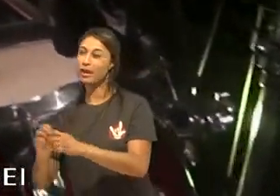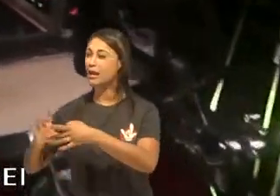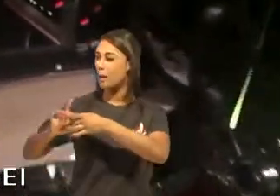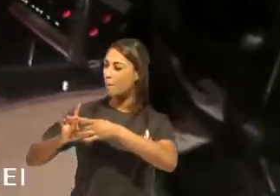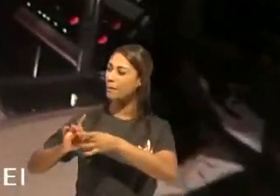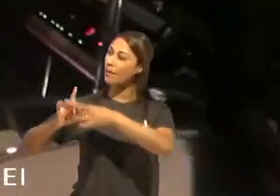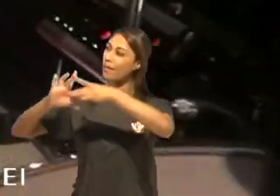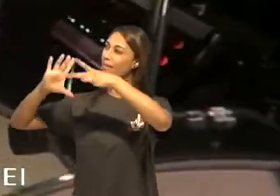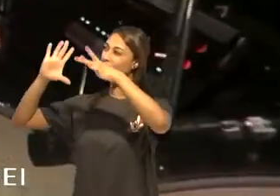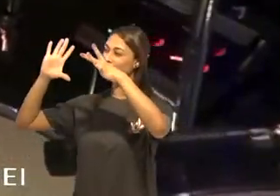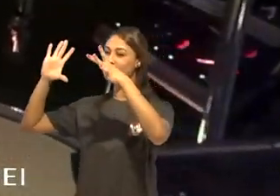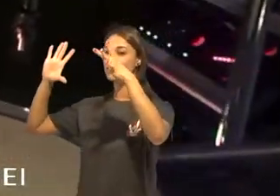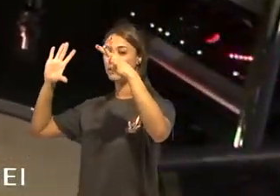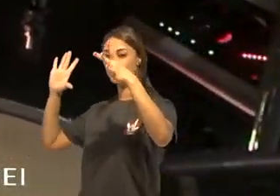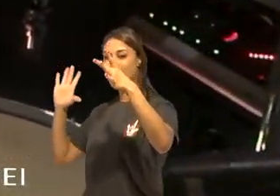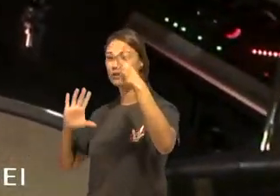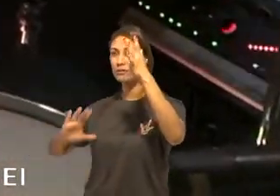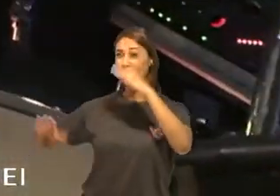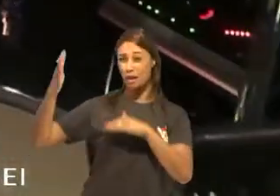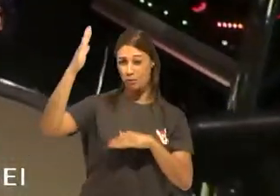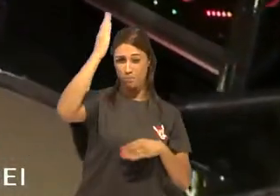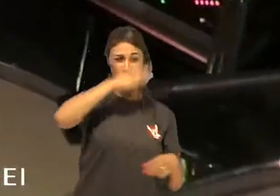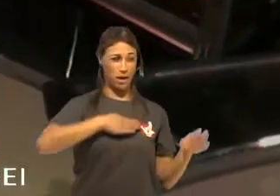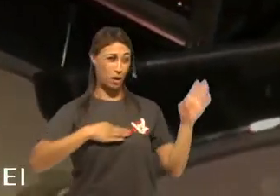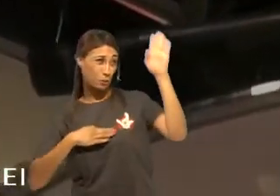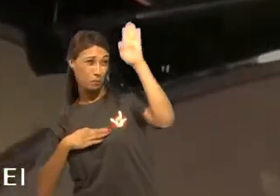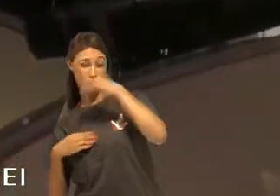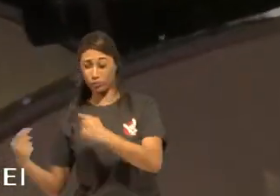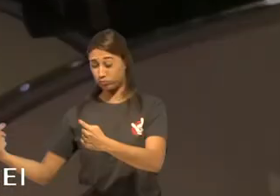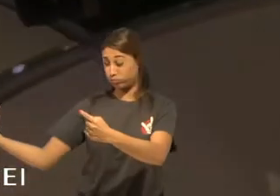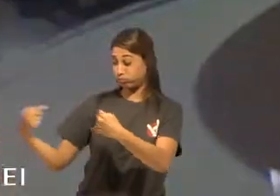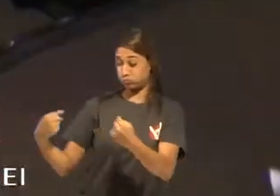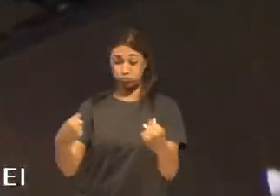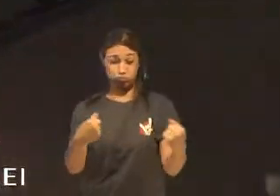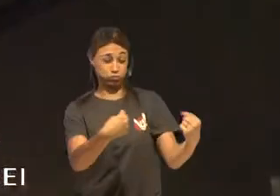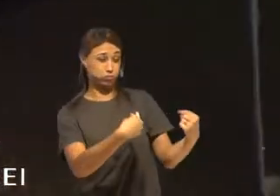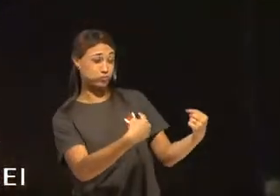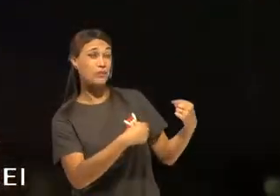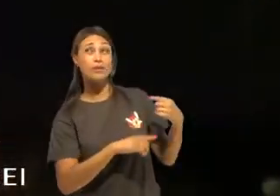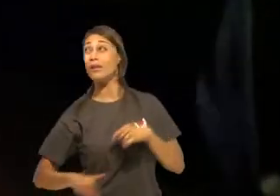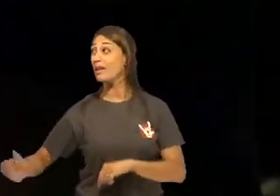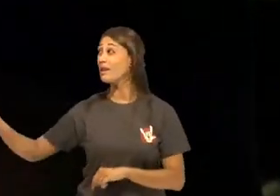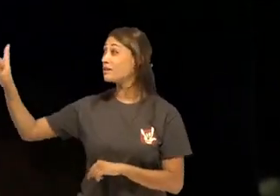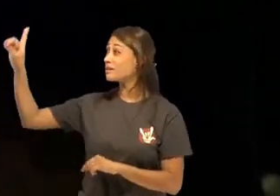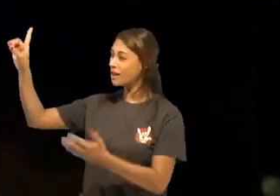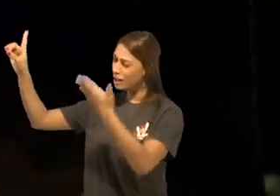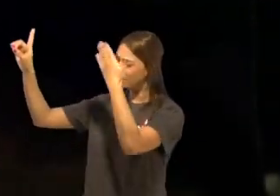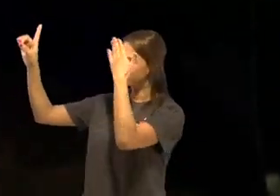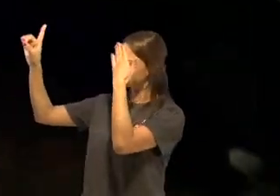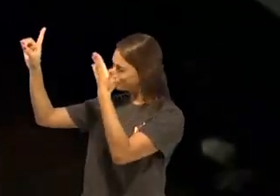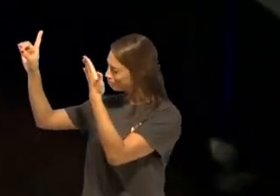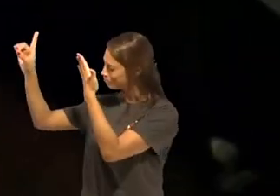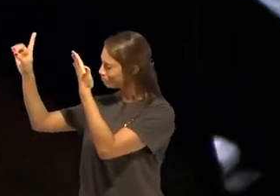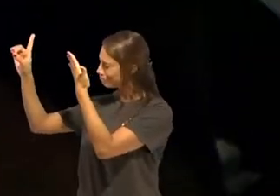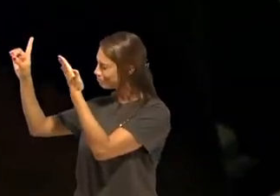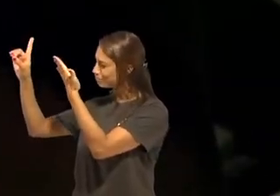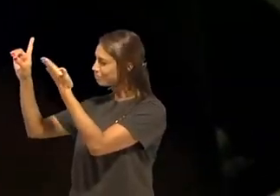força. Me livra de todo mal, nele sempre